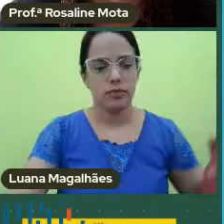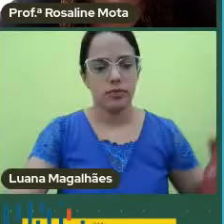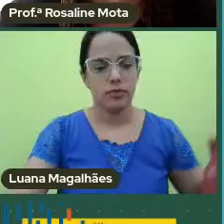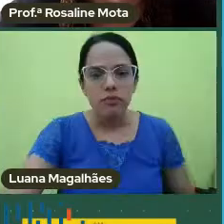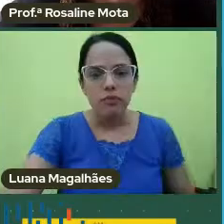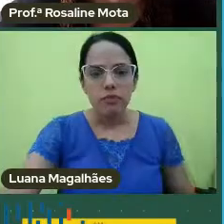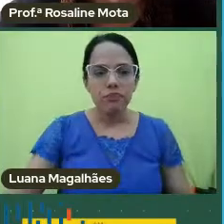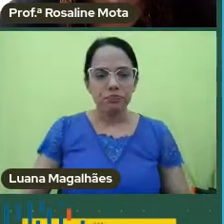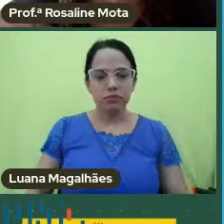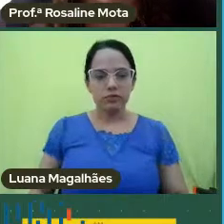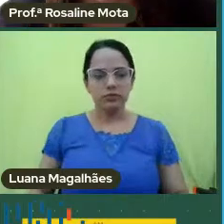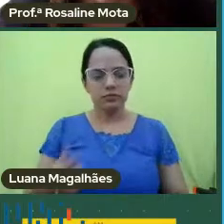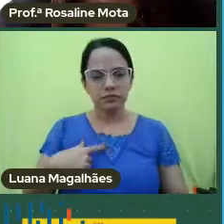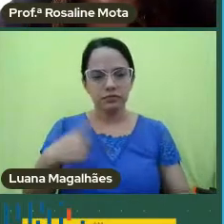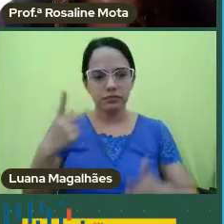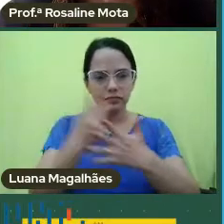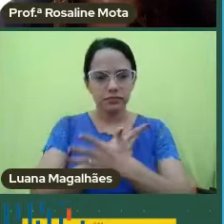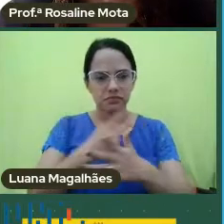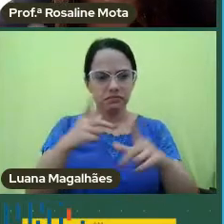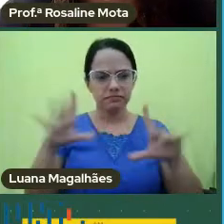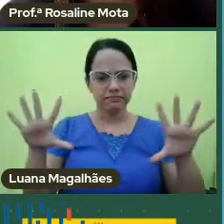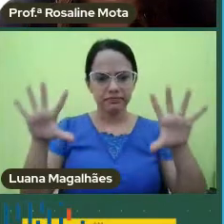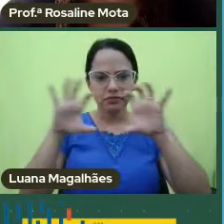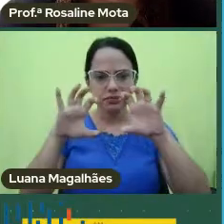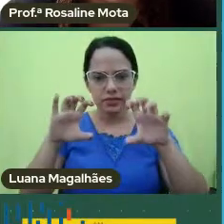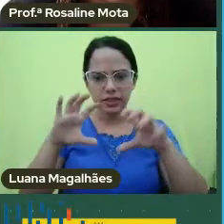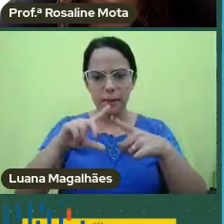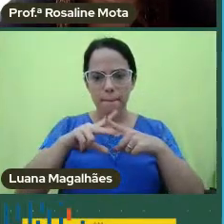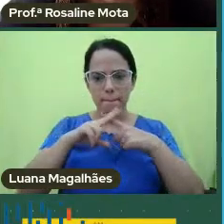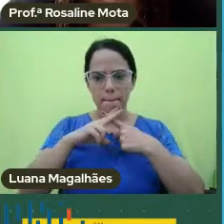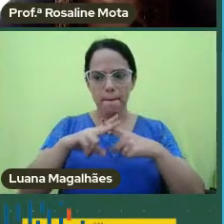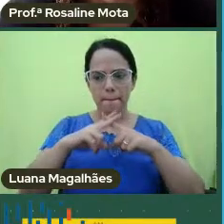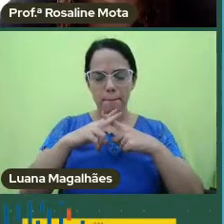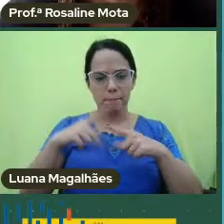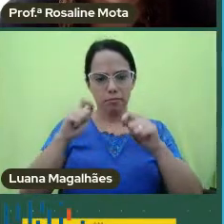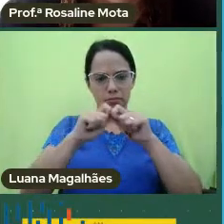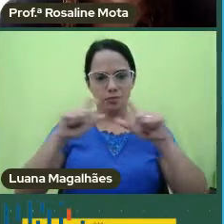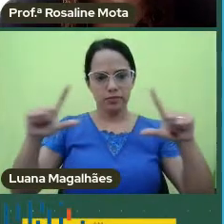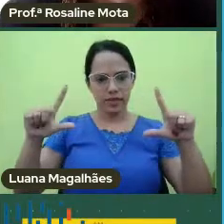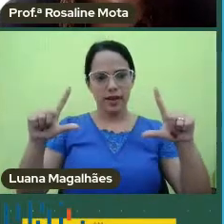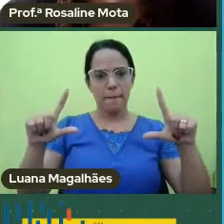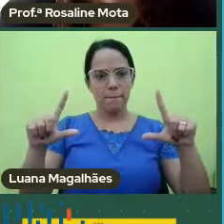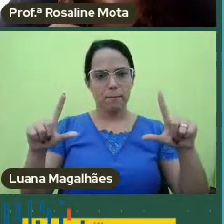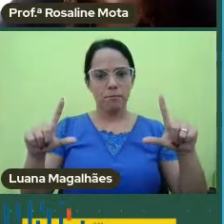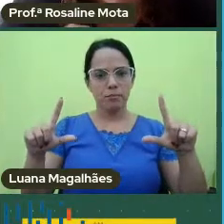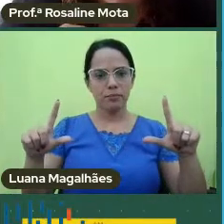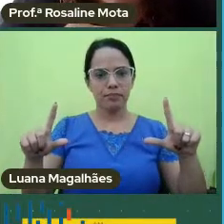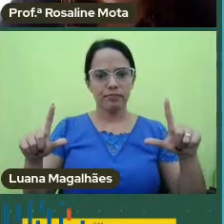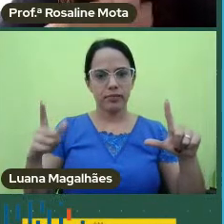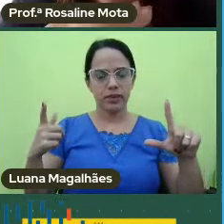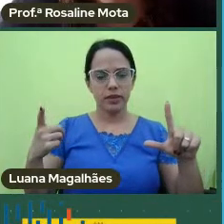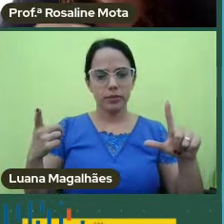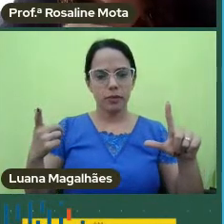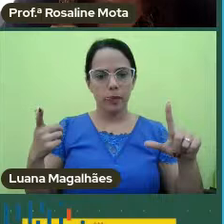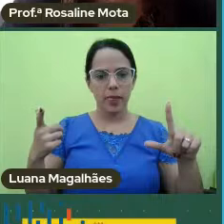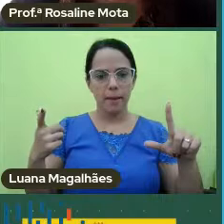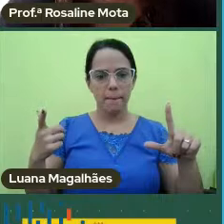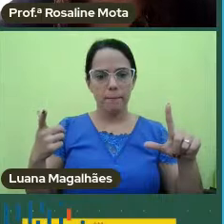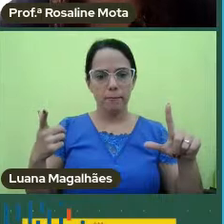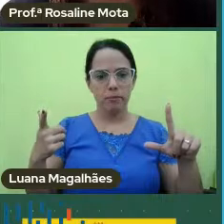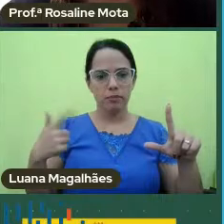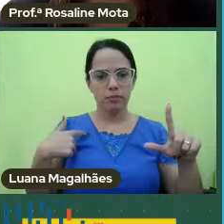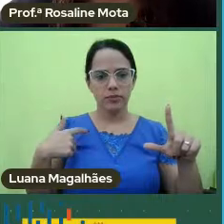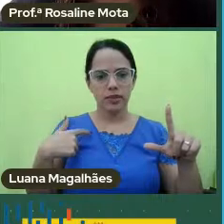para a plataforma, porque, para mim, aqui, no meu, ele não estava com esse...